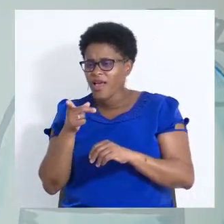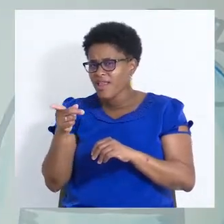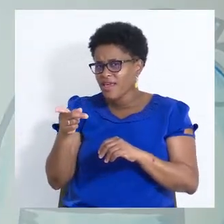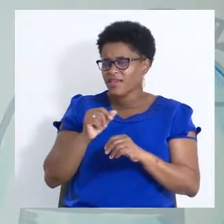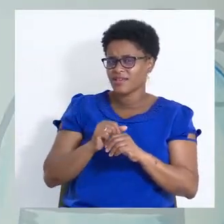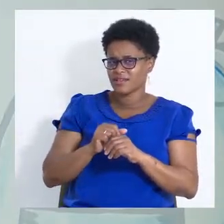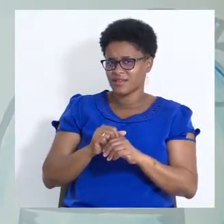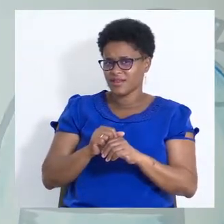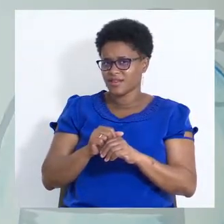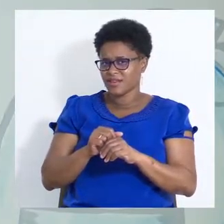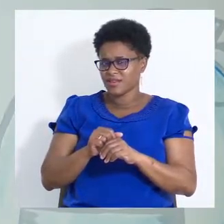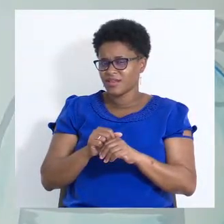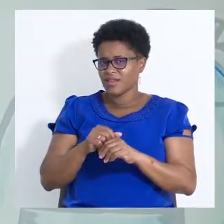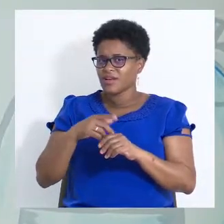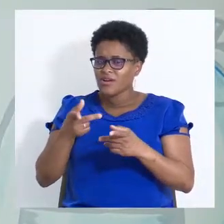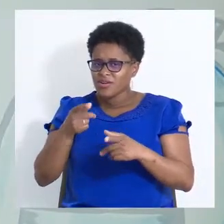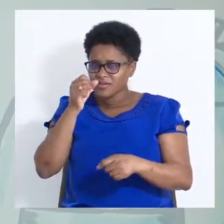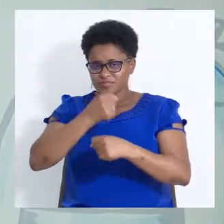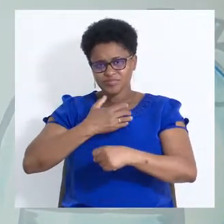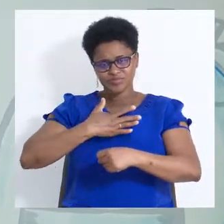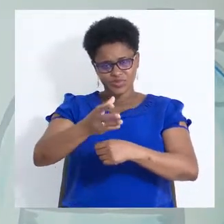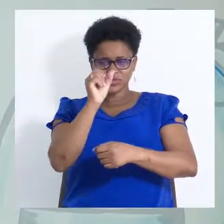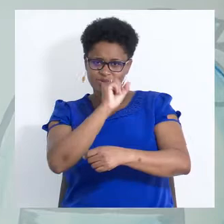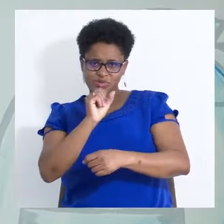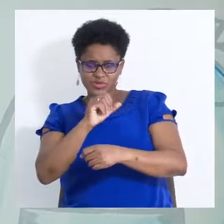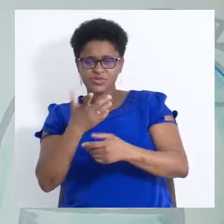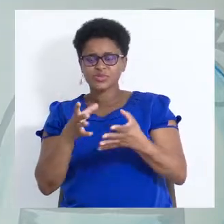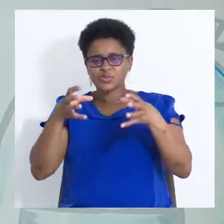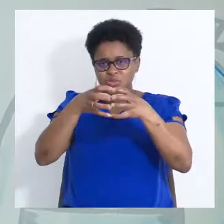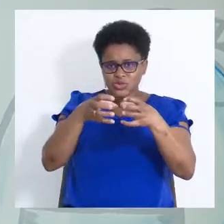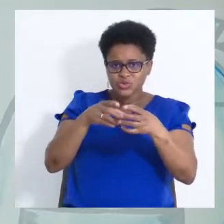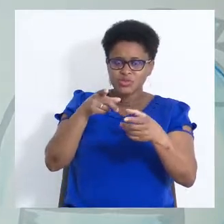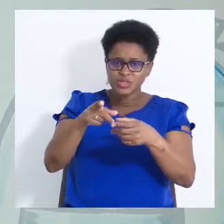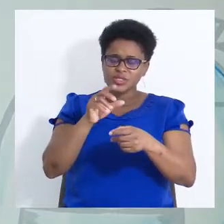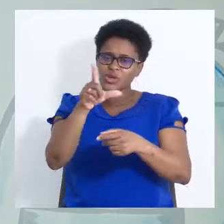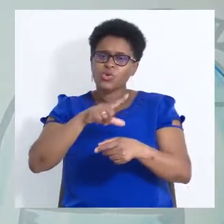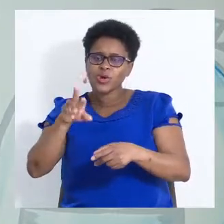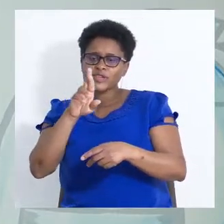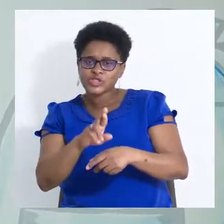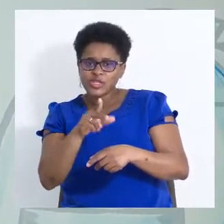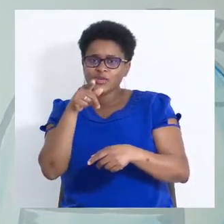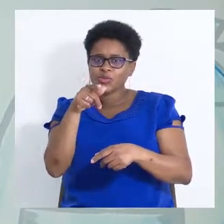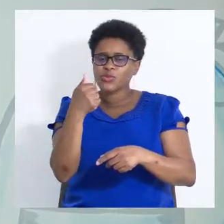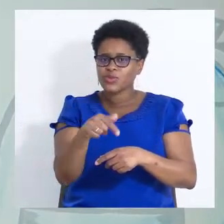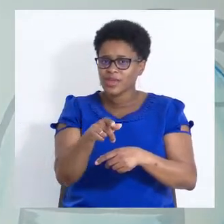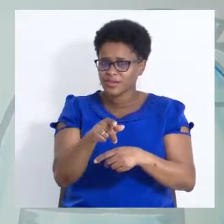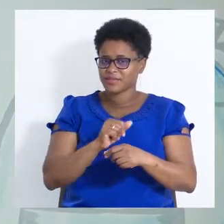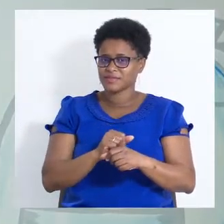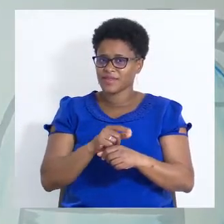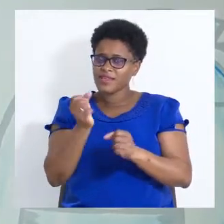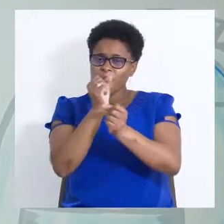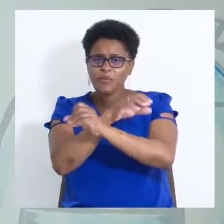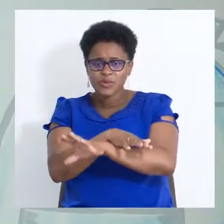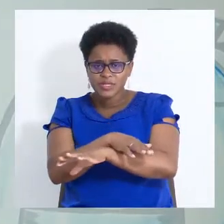ou ali com artistas, conjuntos e por aí, no lugar X, então tu tens aí